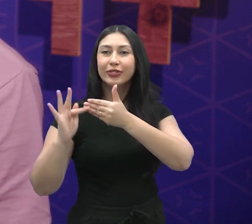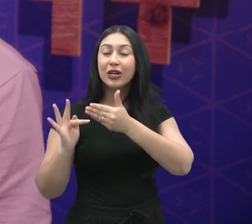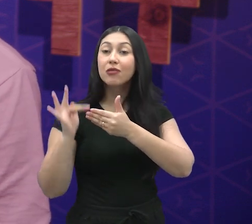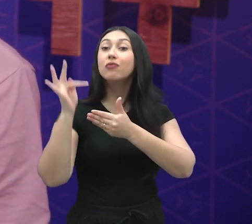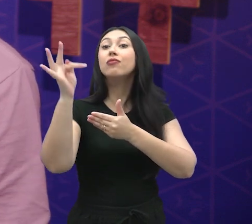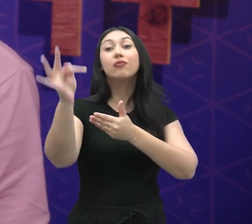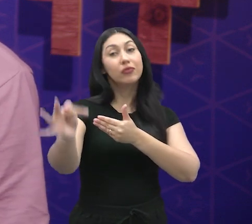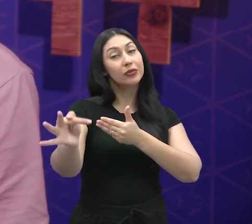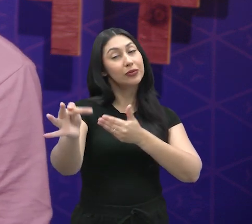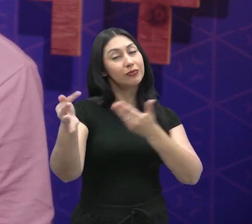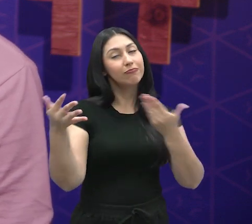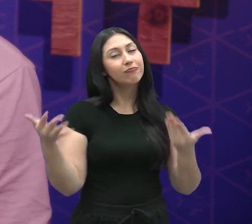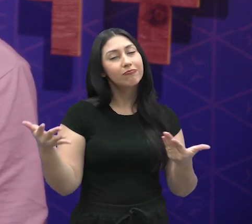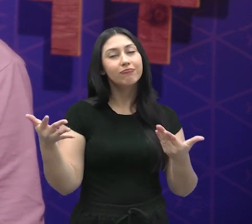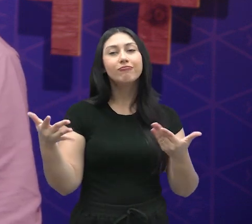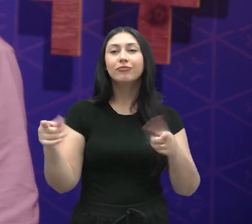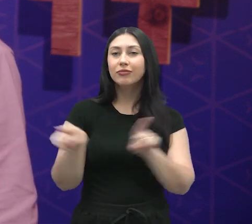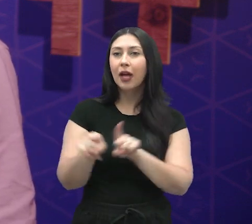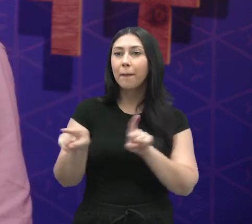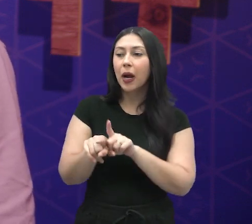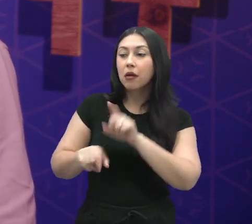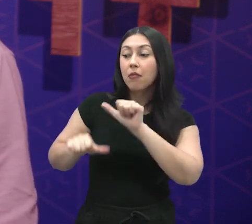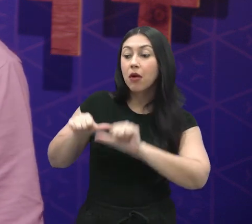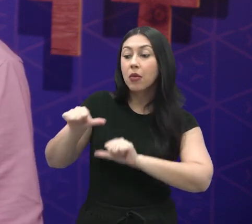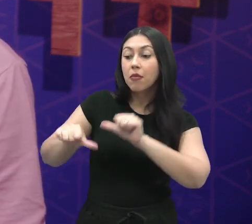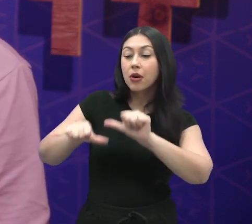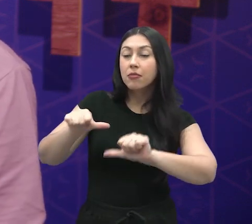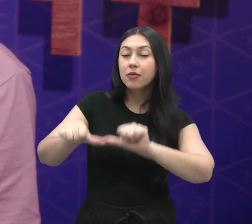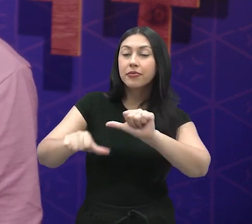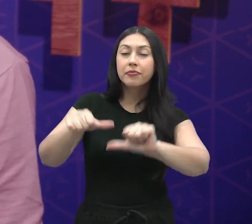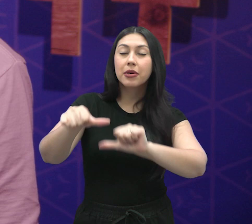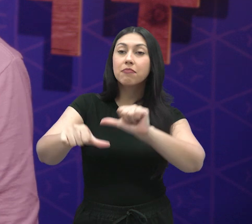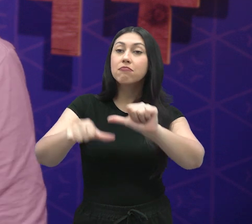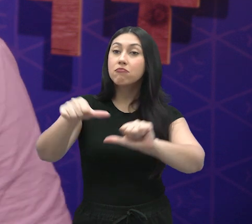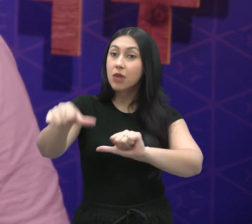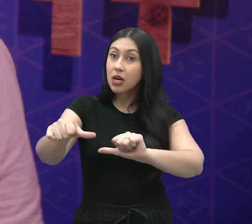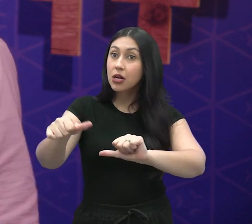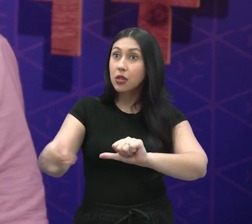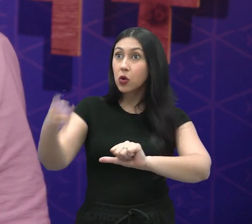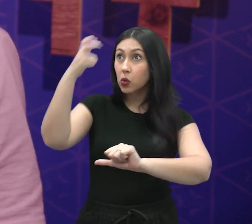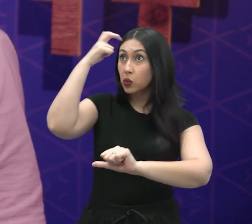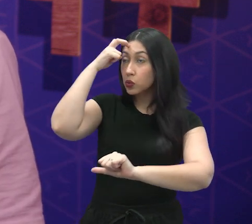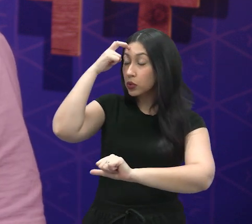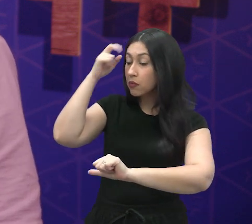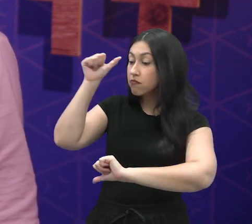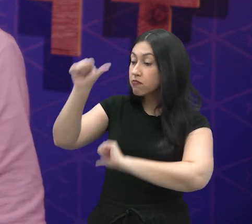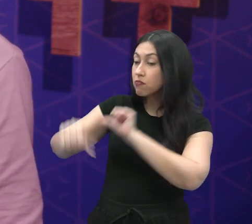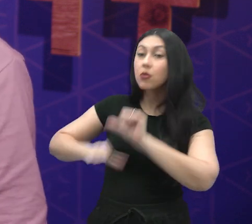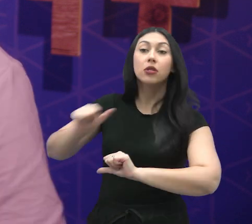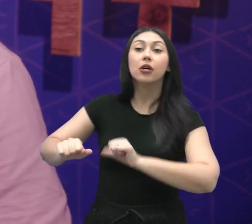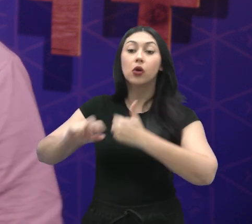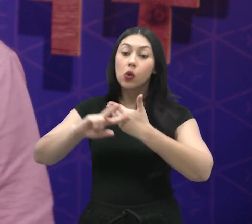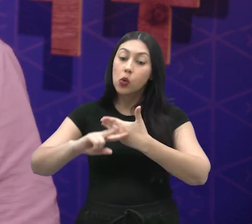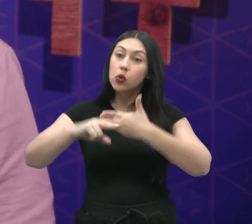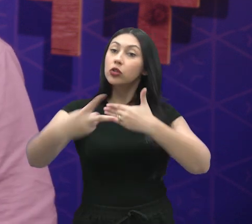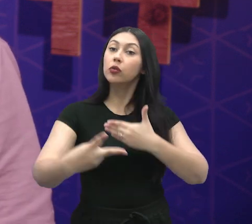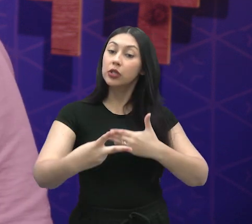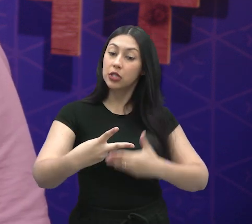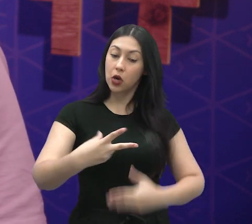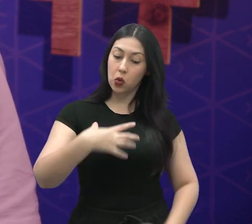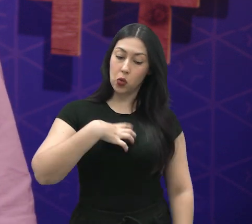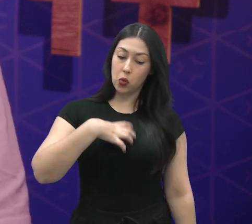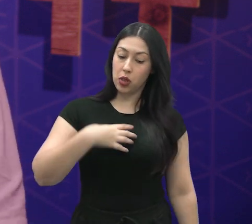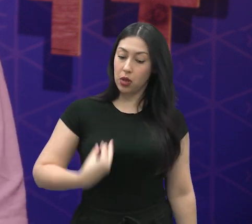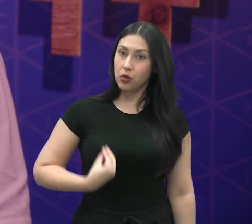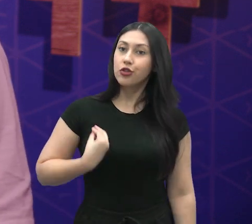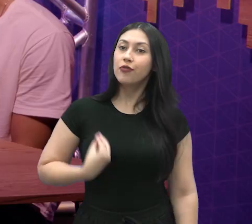coisas que vão ter no futuro, alguns impactos das mudanças culturais que a gente tem hoje vão transformar a nossa maneira de